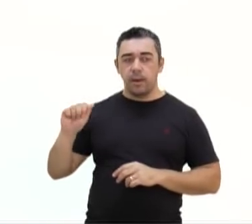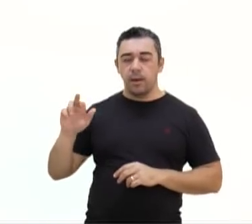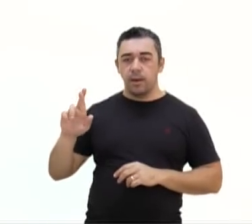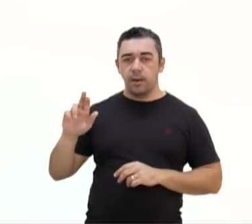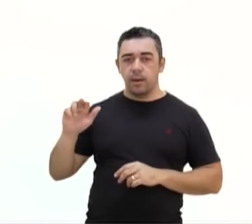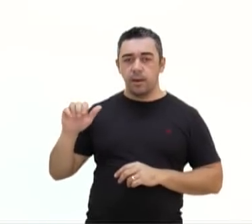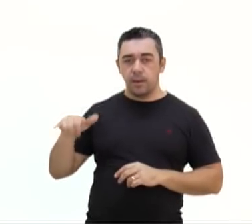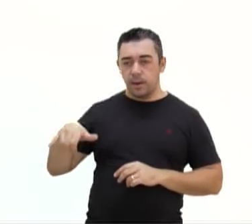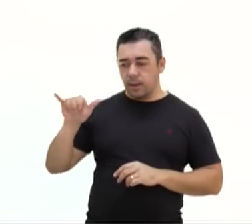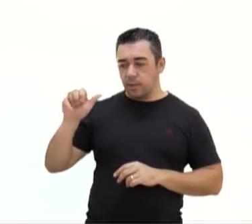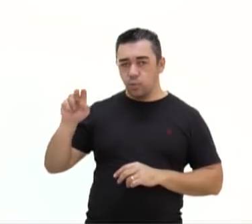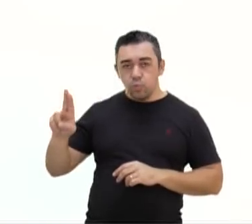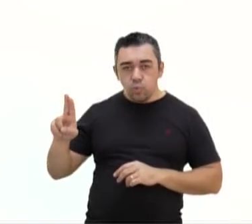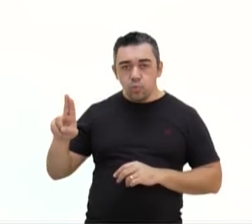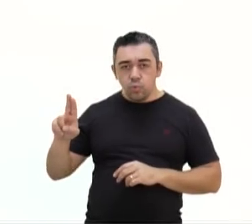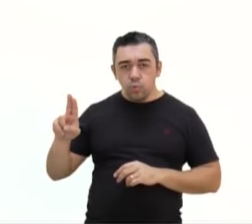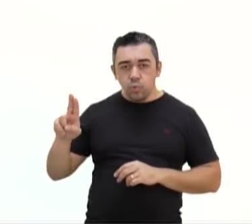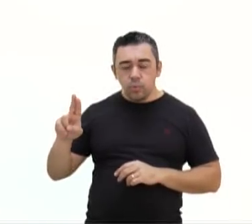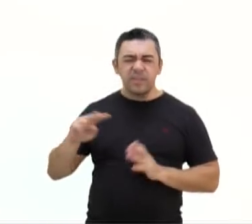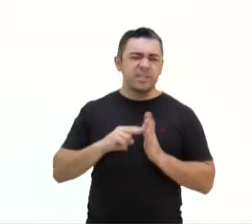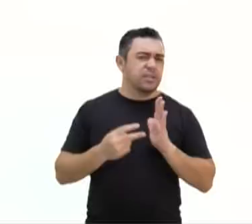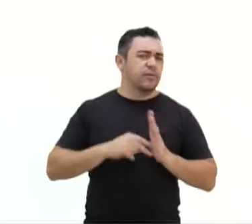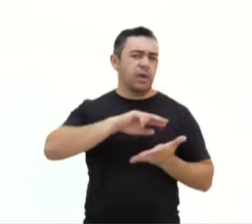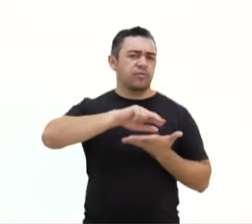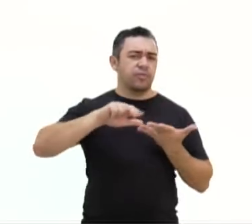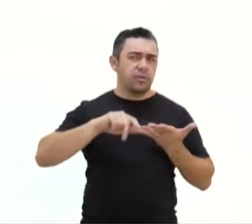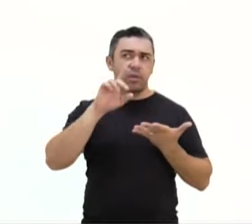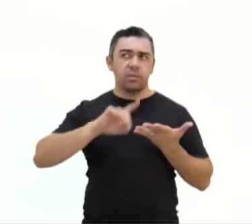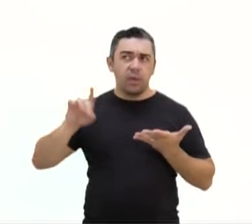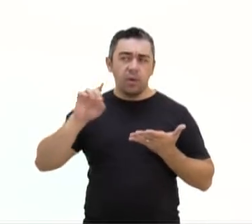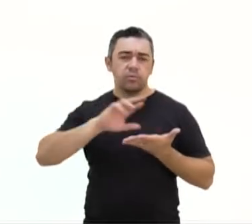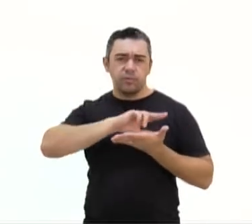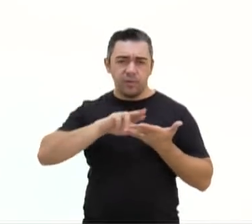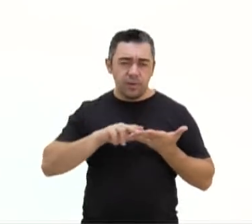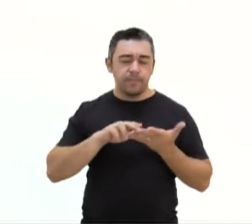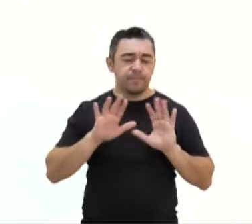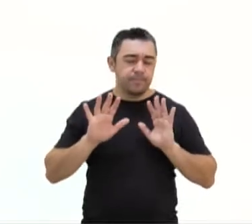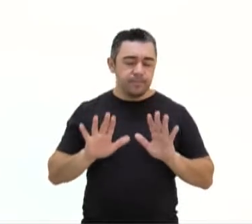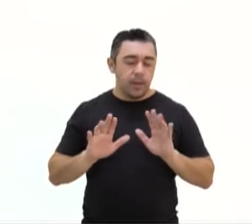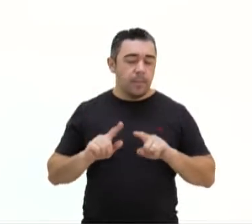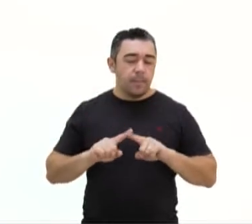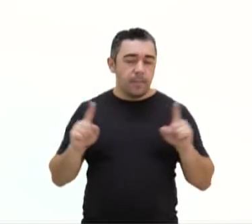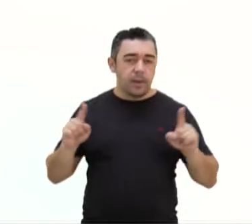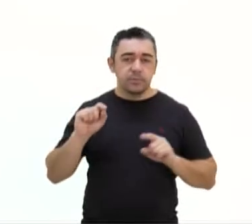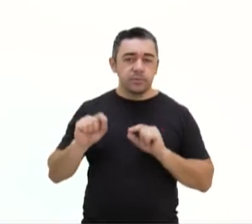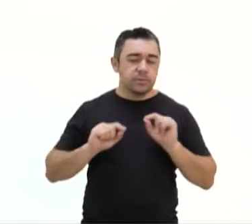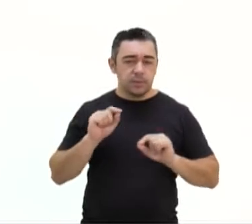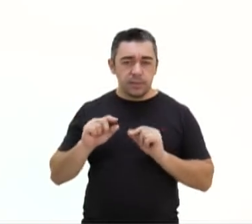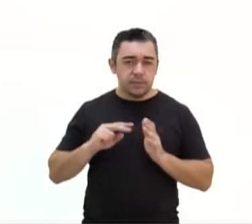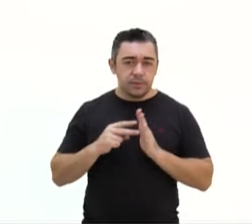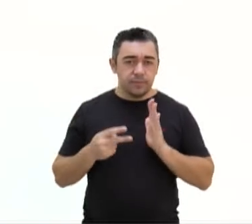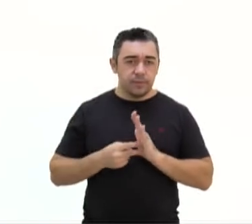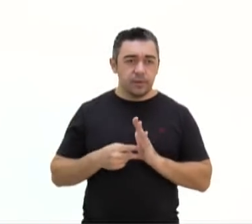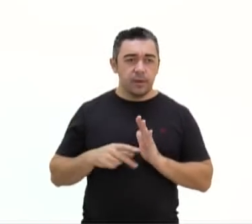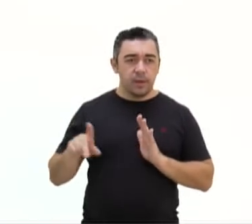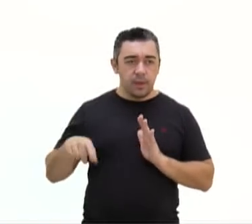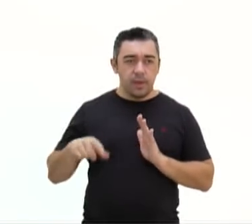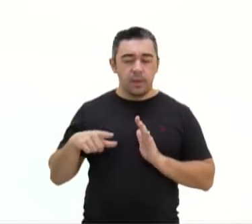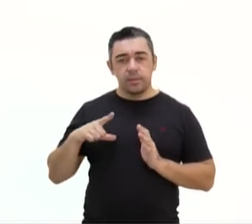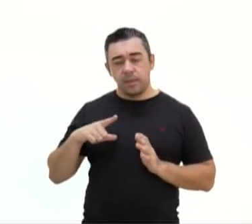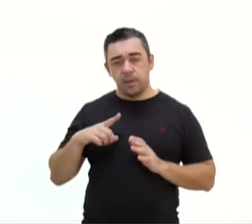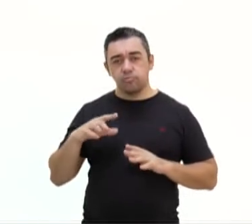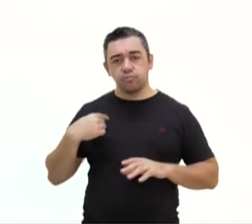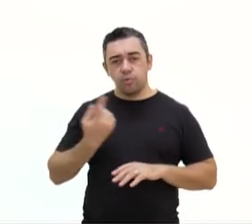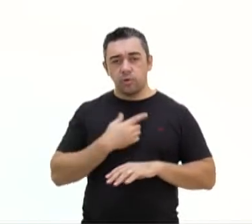costuma sempre interpretar os povos indígenas de acordo com a cultura cristã ocidental, com a versão do colonizador,